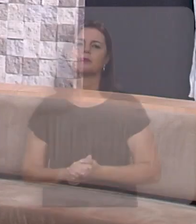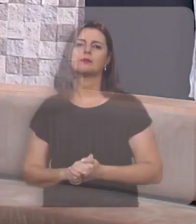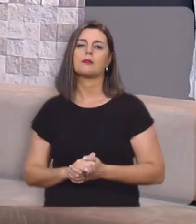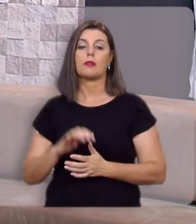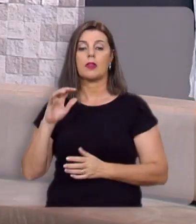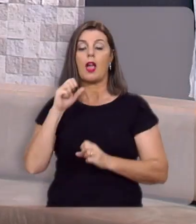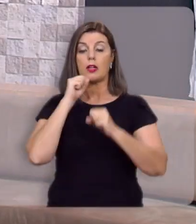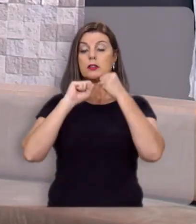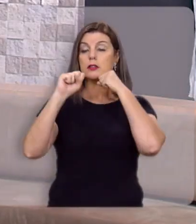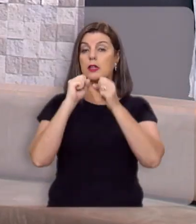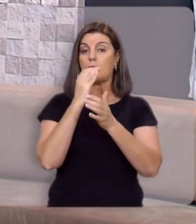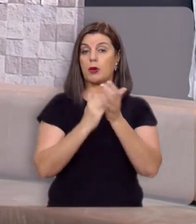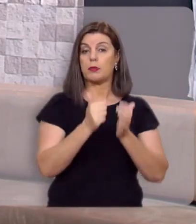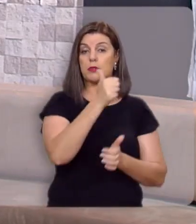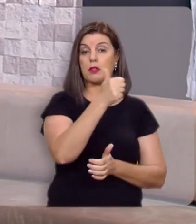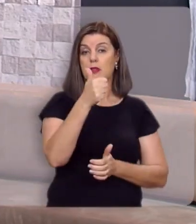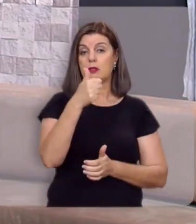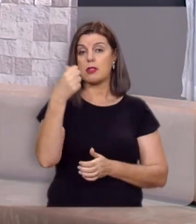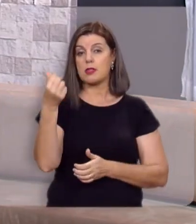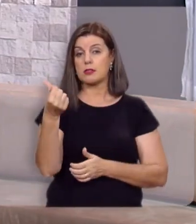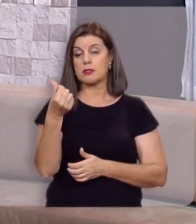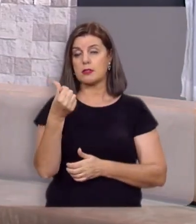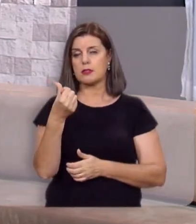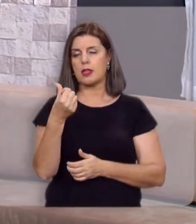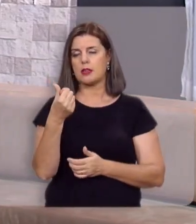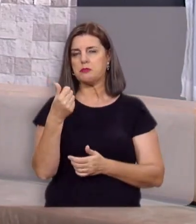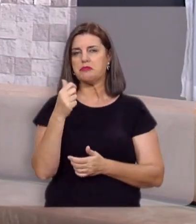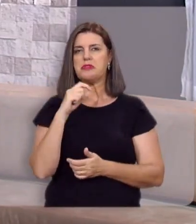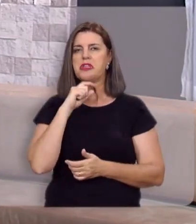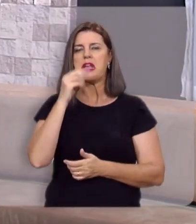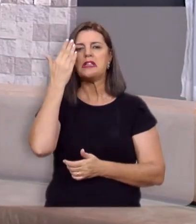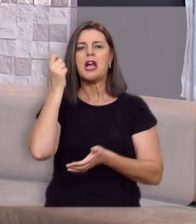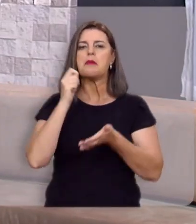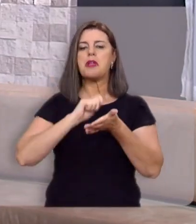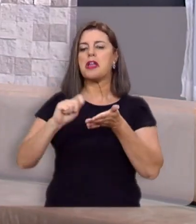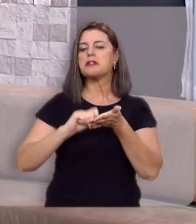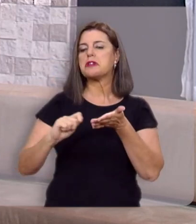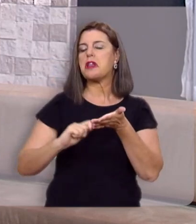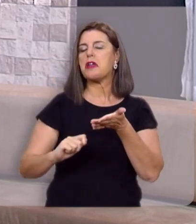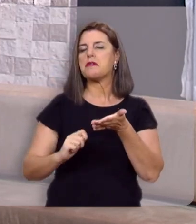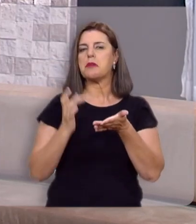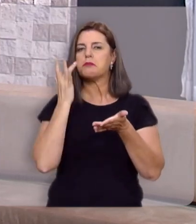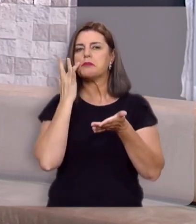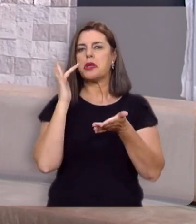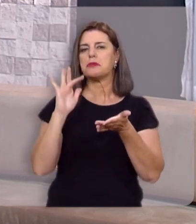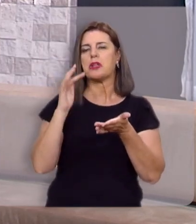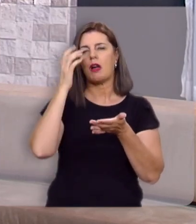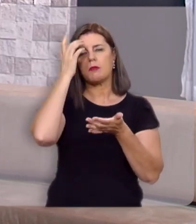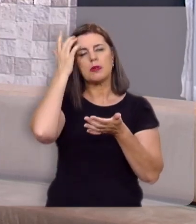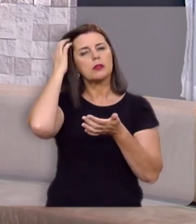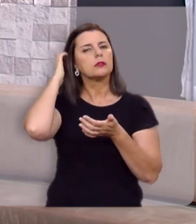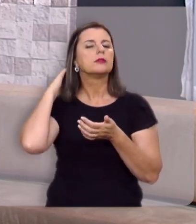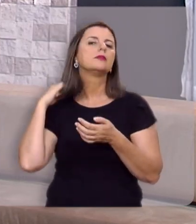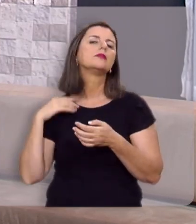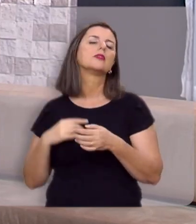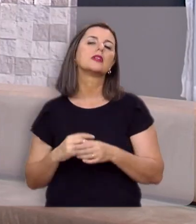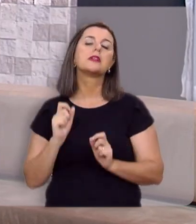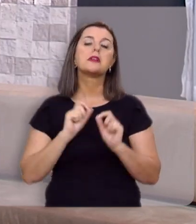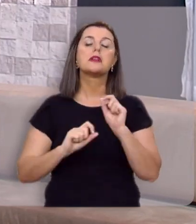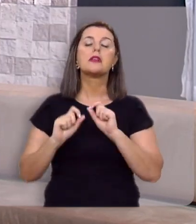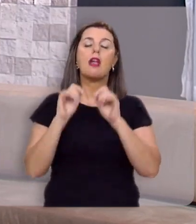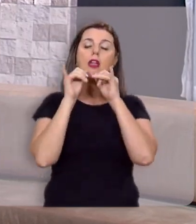O Salmo 116 é anônimo. Nós não temos aqui